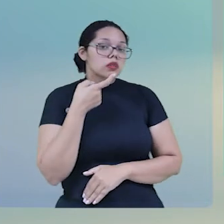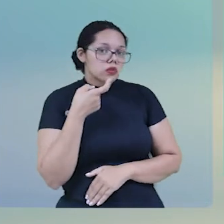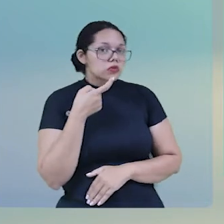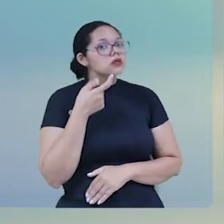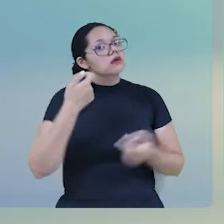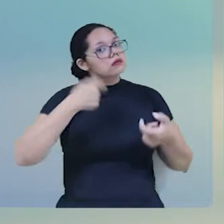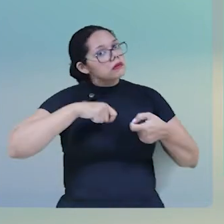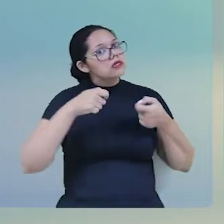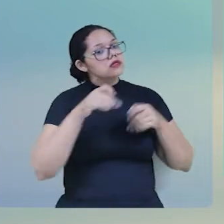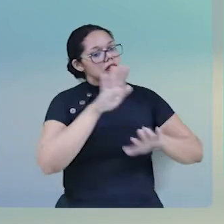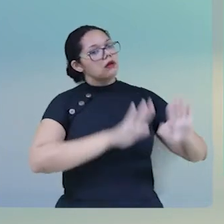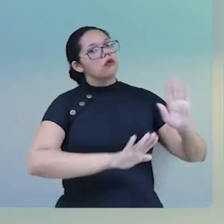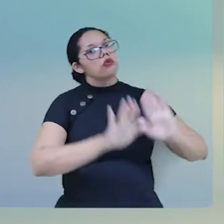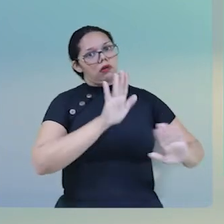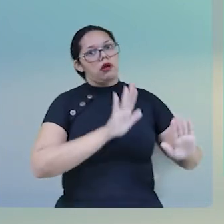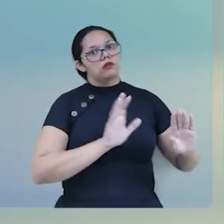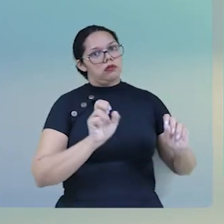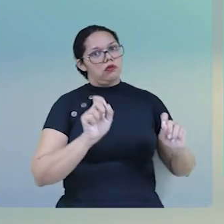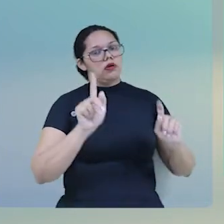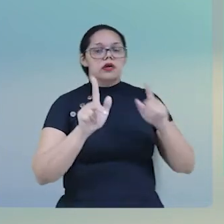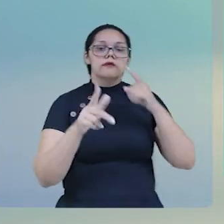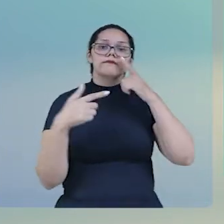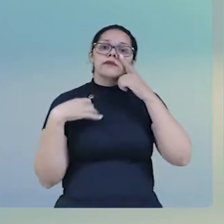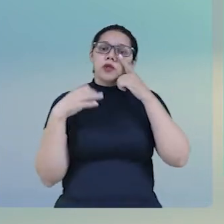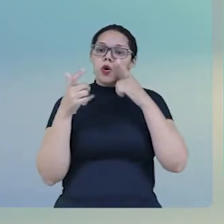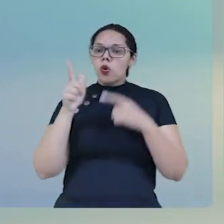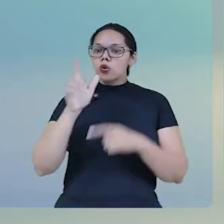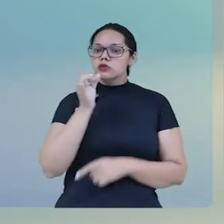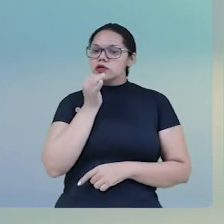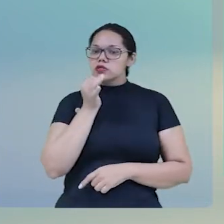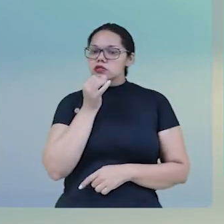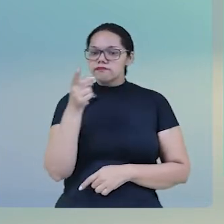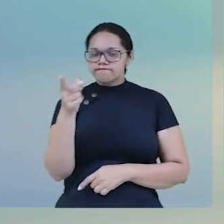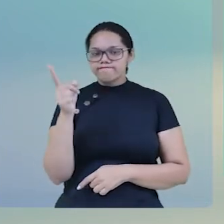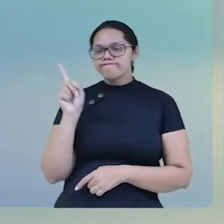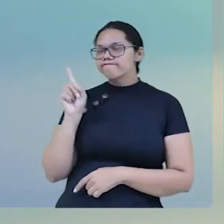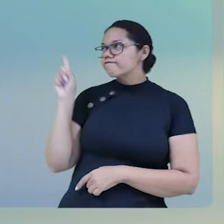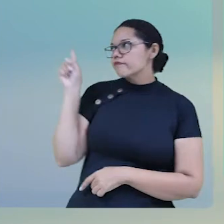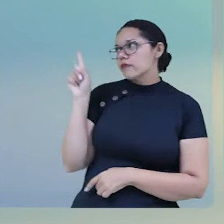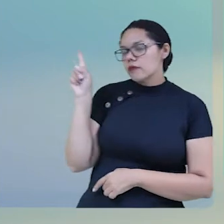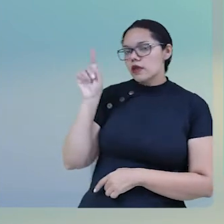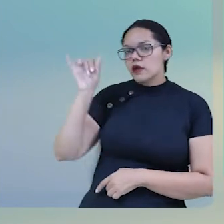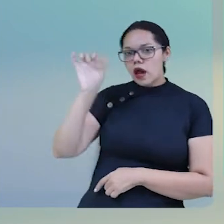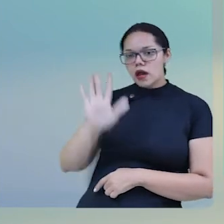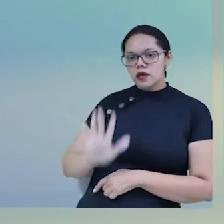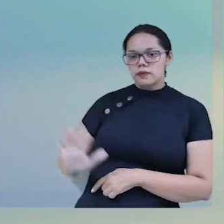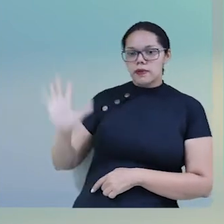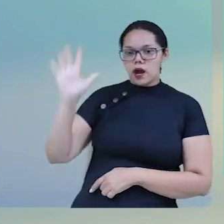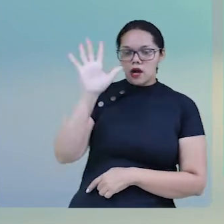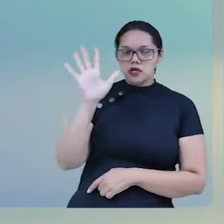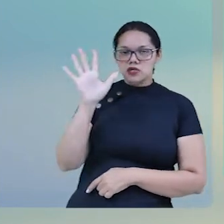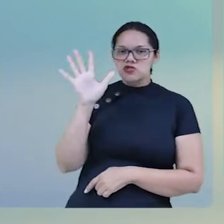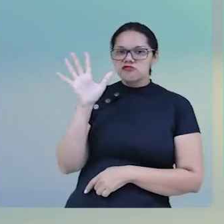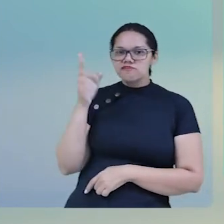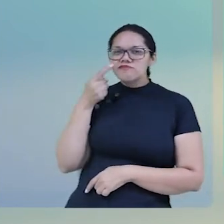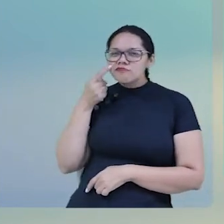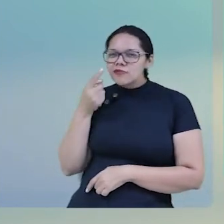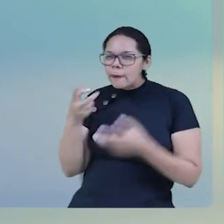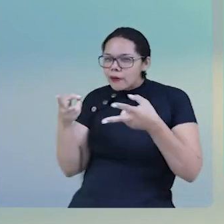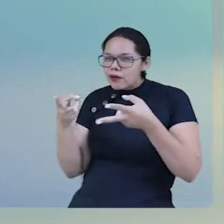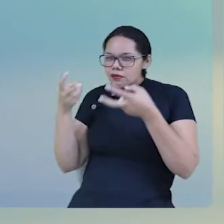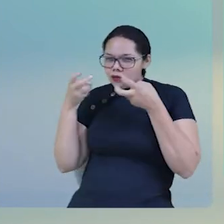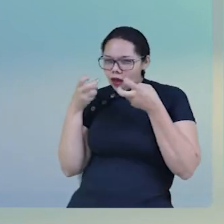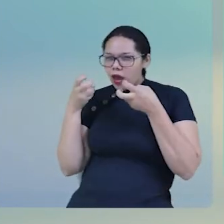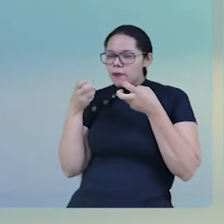Então temos que ter bastante cuidado com isso. E aqui nós temos um exemplo de retinopatia diabética, uma lesão no